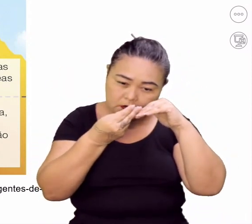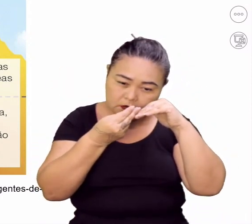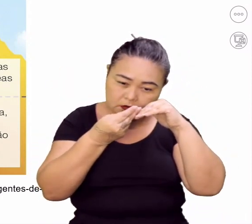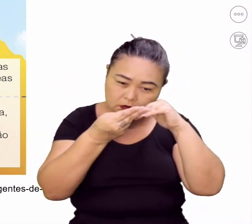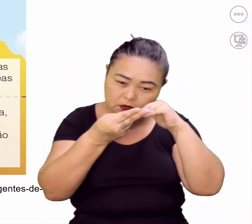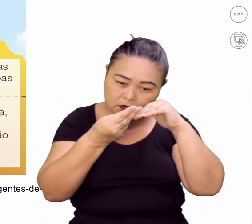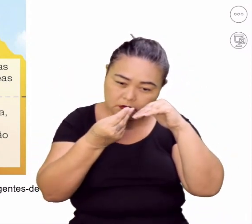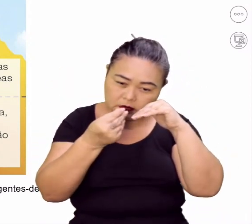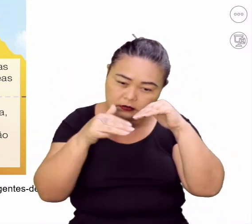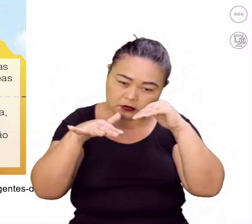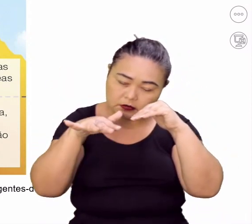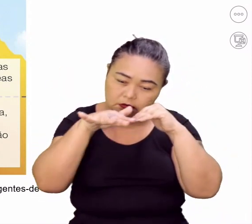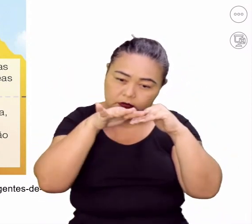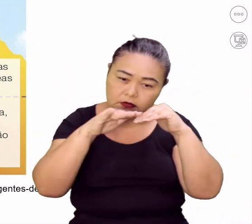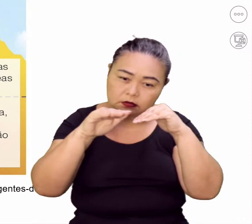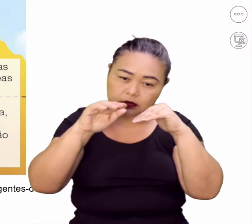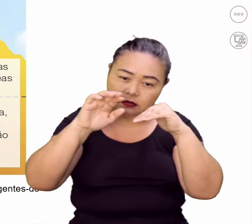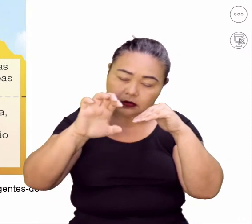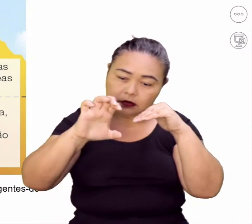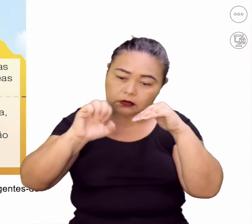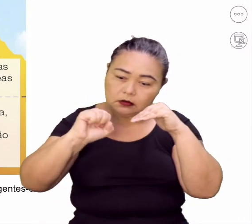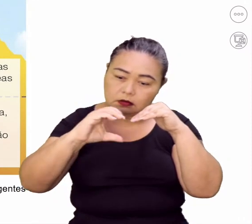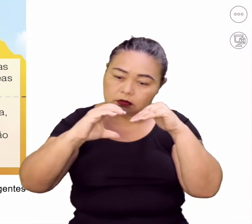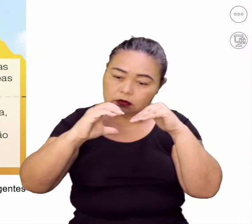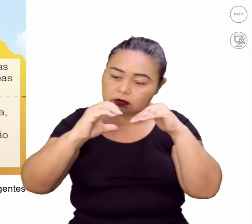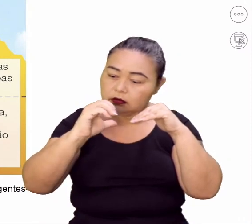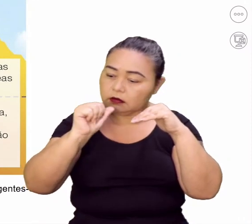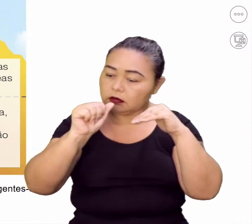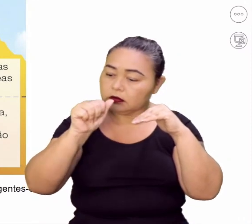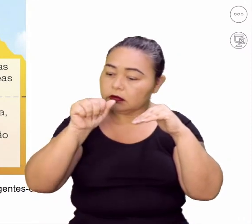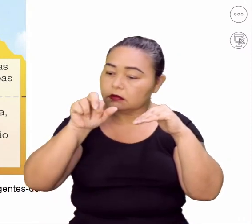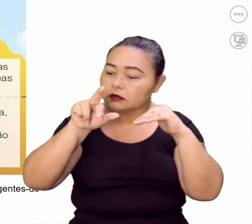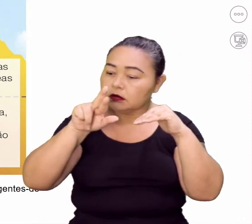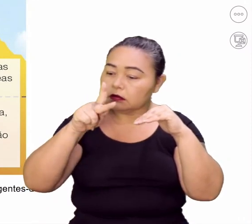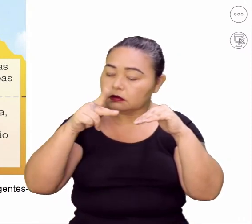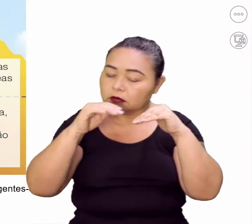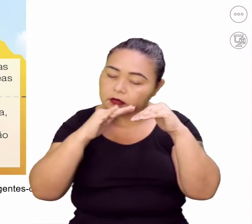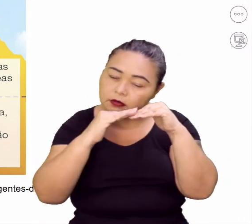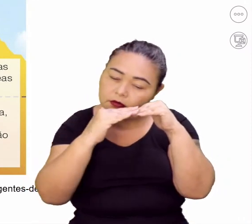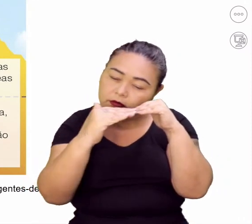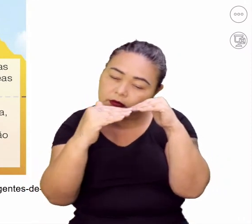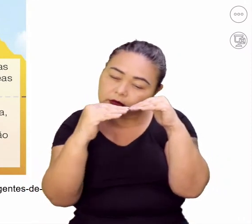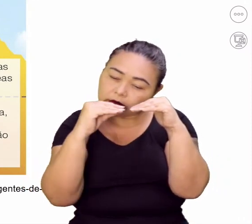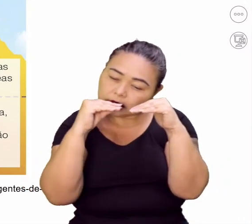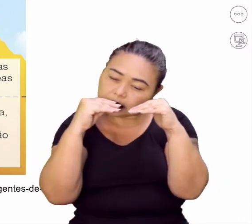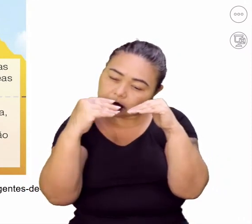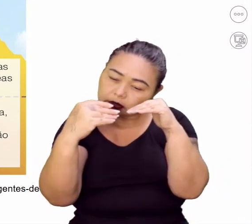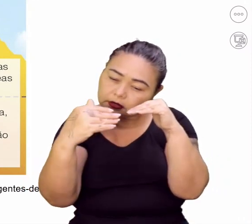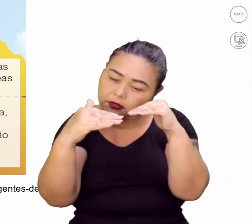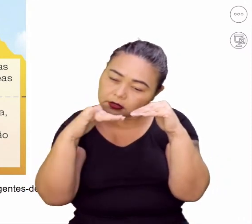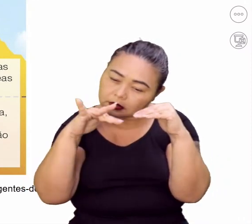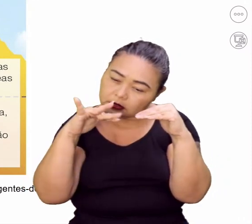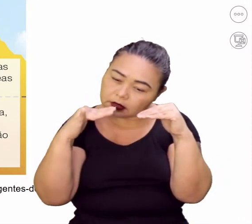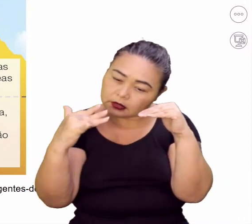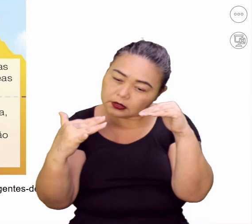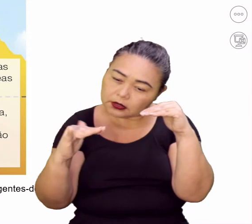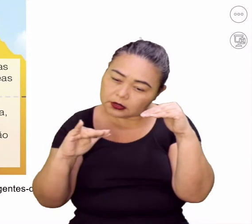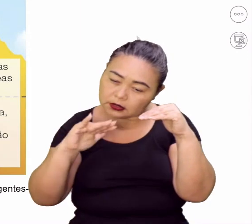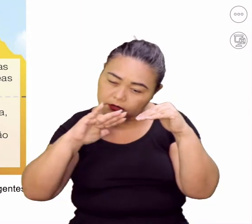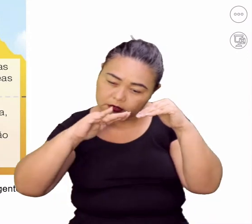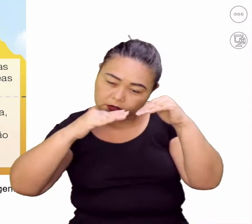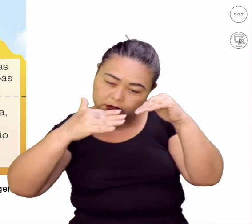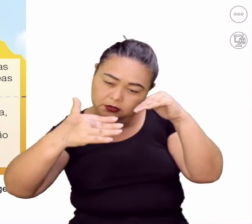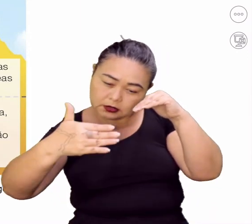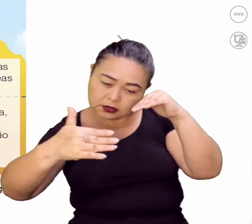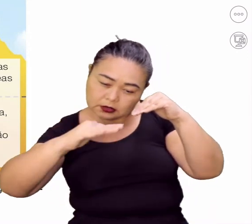ó. Essas áreas, isso aqui, ó, é o que é chamado íngreme. Exatamente. Tá bom? O penhasco. O penhasco. Não é isso?